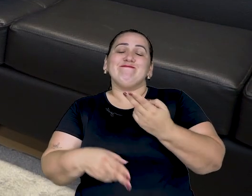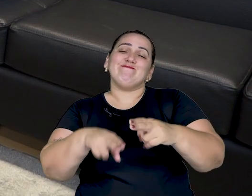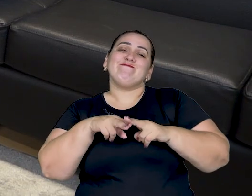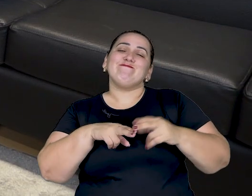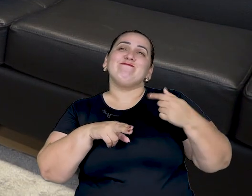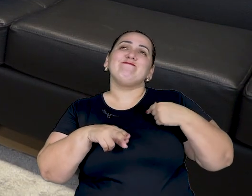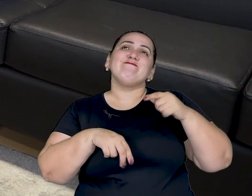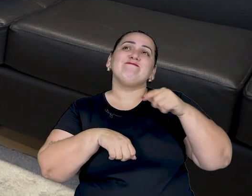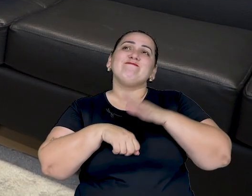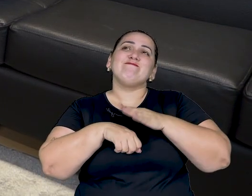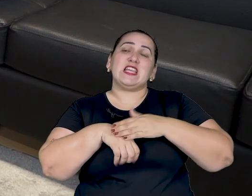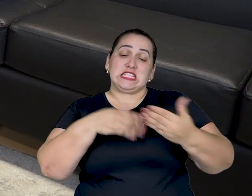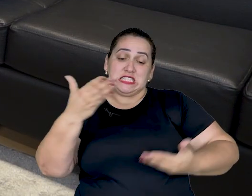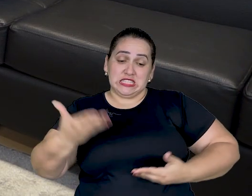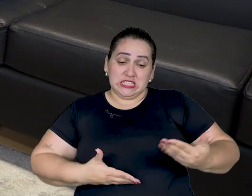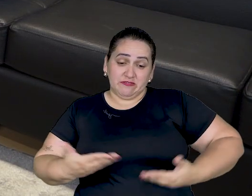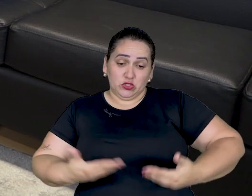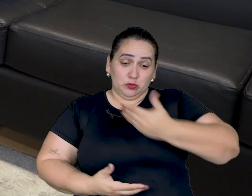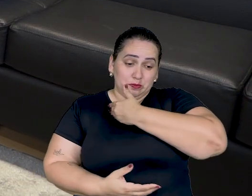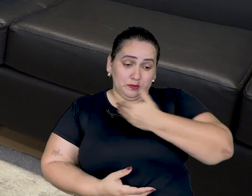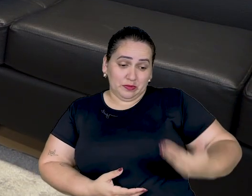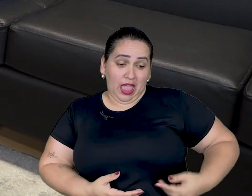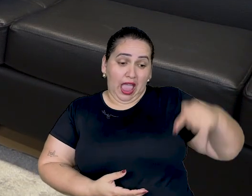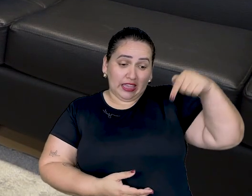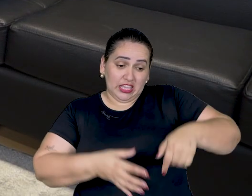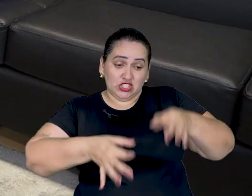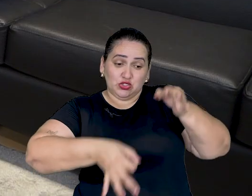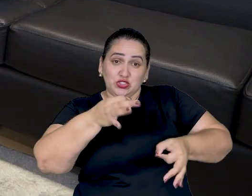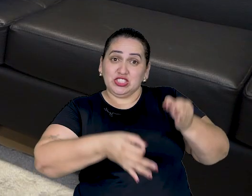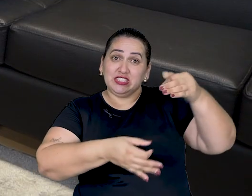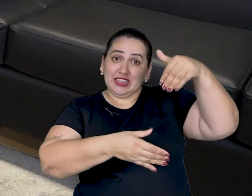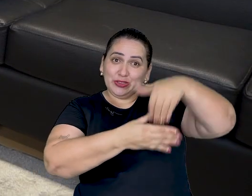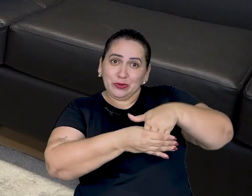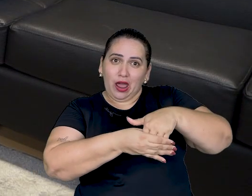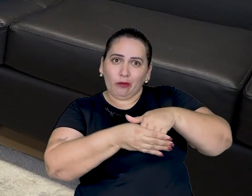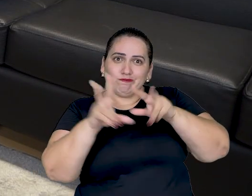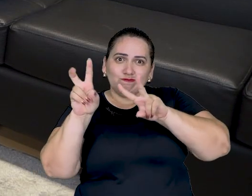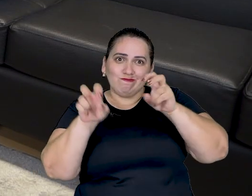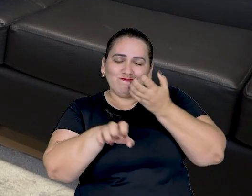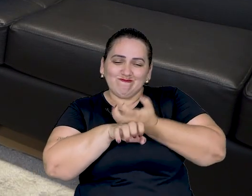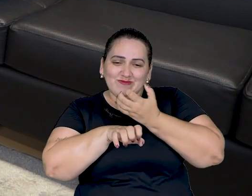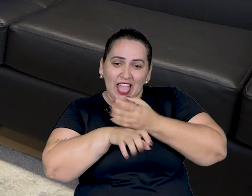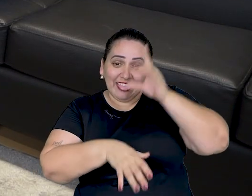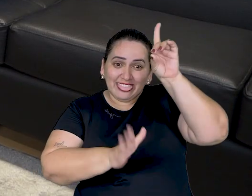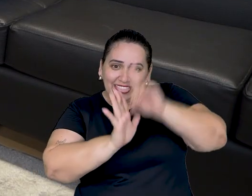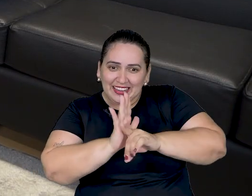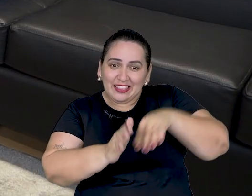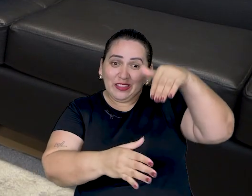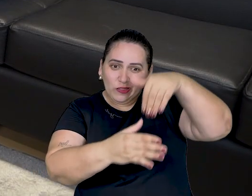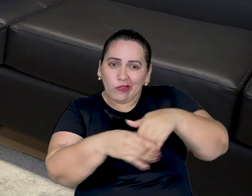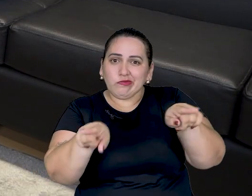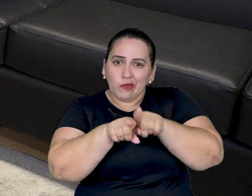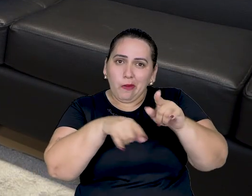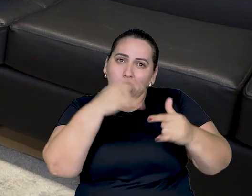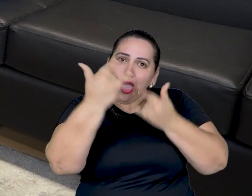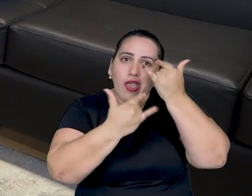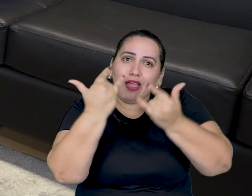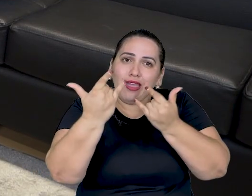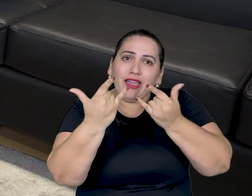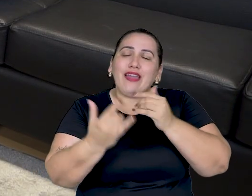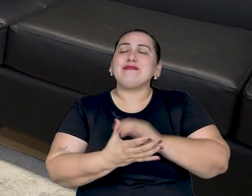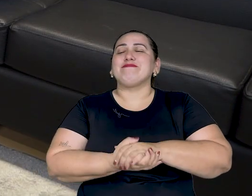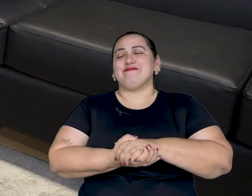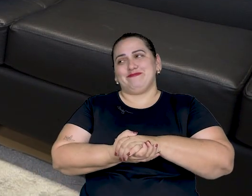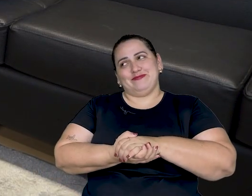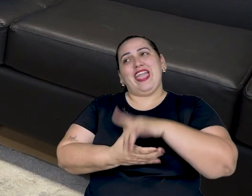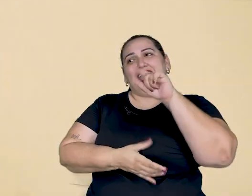gente. E enquanto servidor aqui do eleitoral, a matéria direito eleitoral também